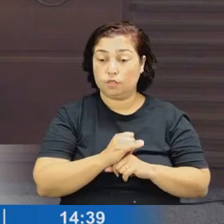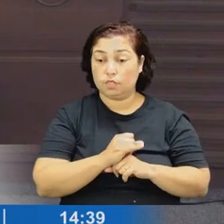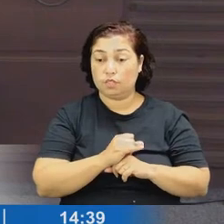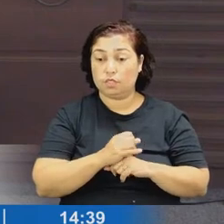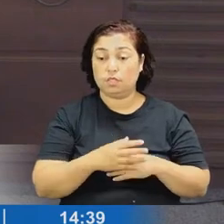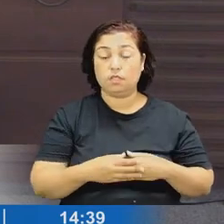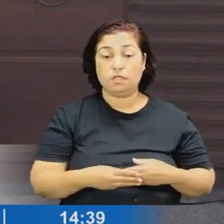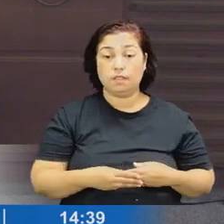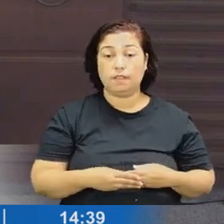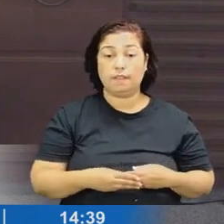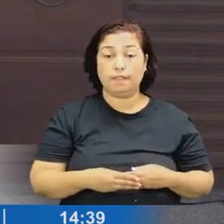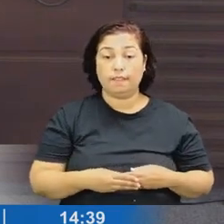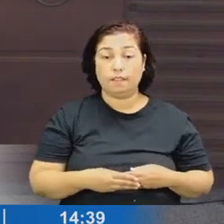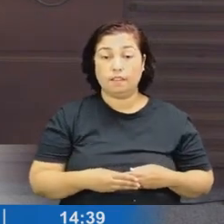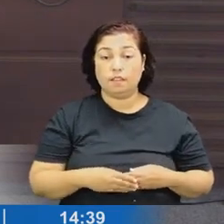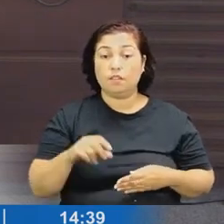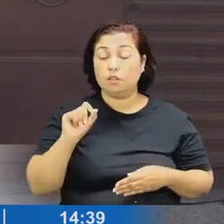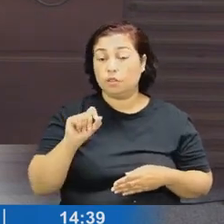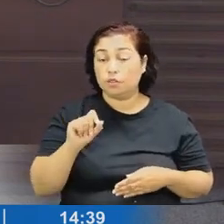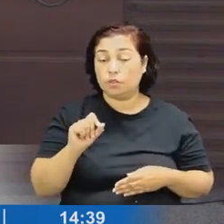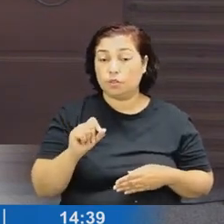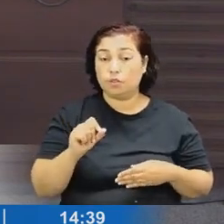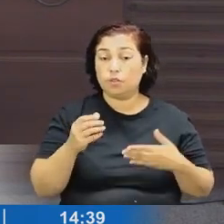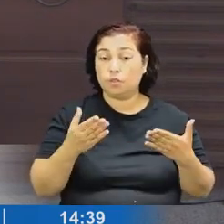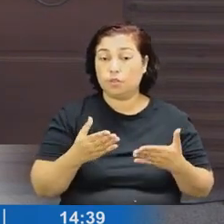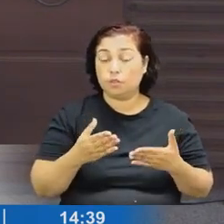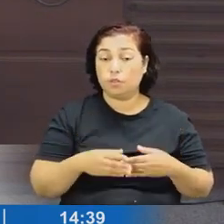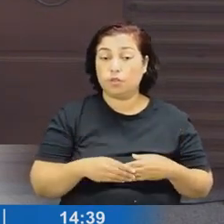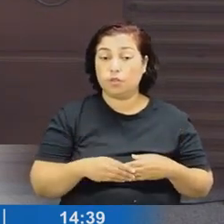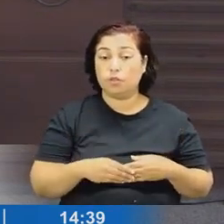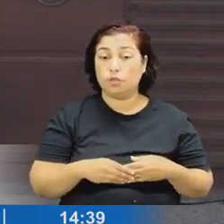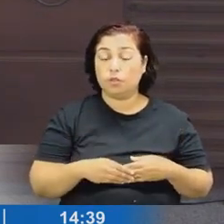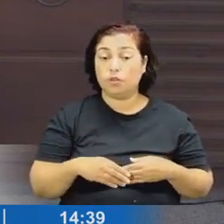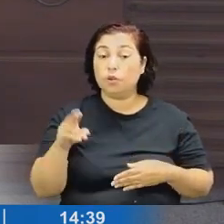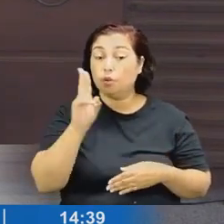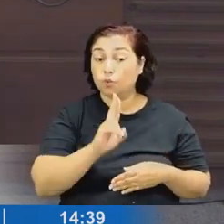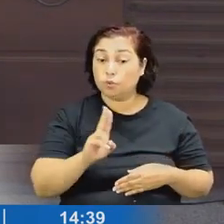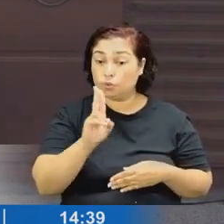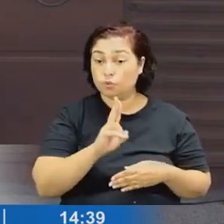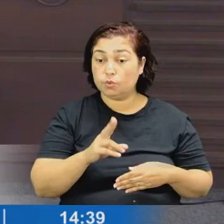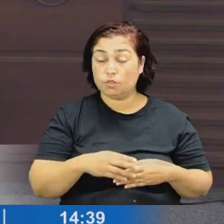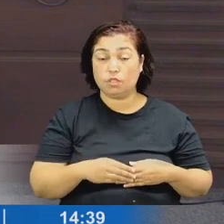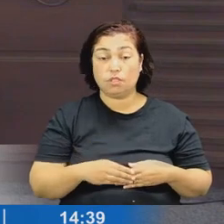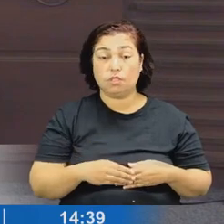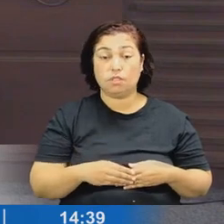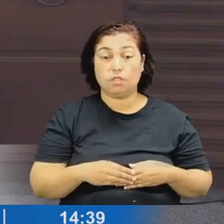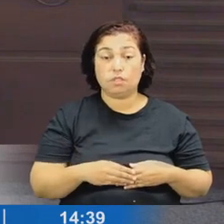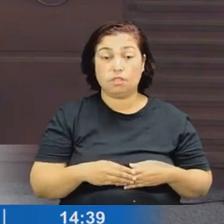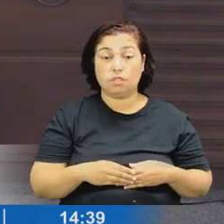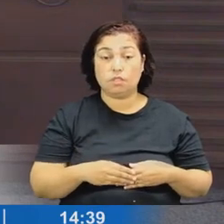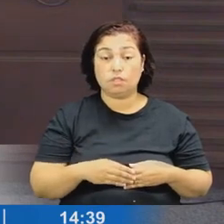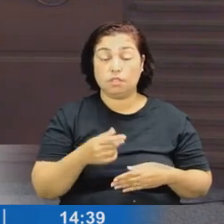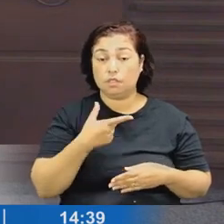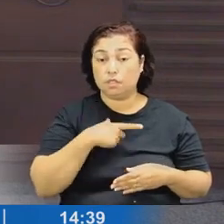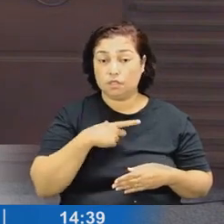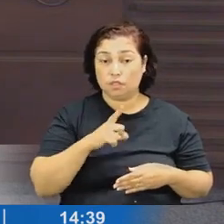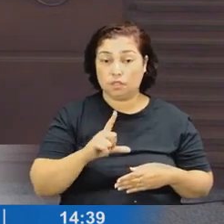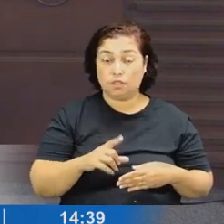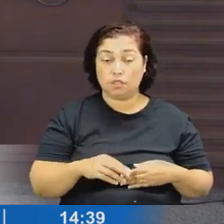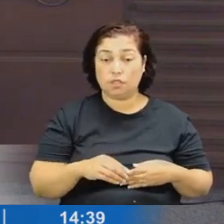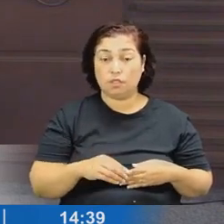internet né que é a internet ela usada em alta performance nada tem a ver com